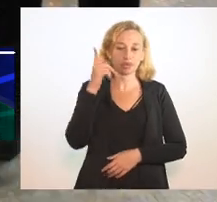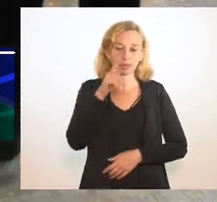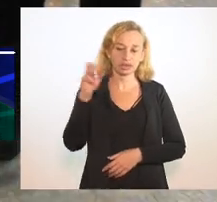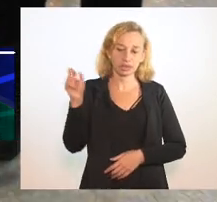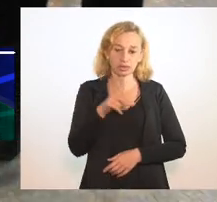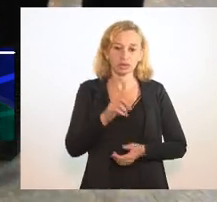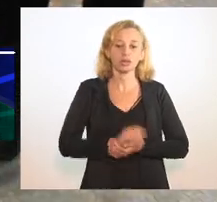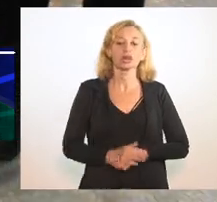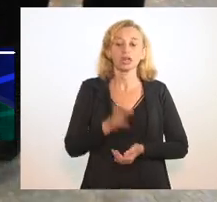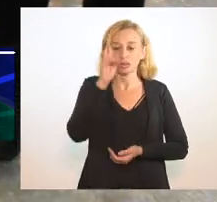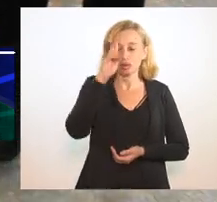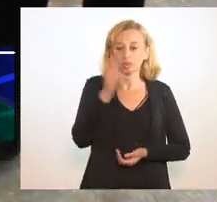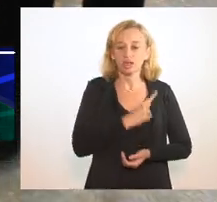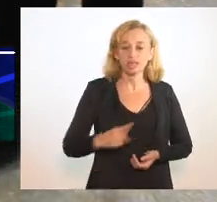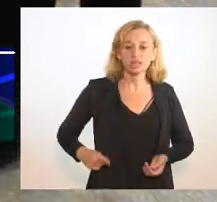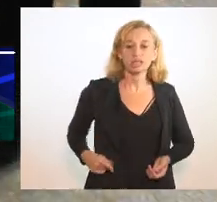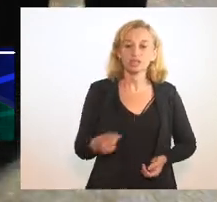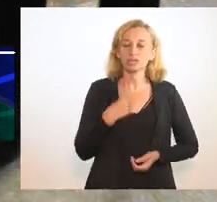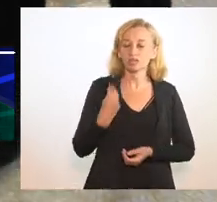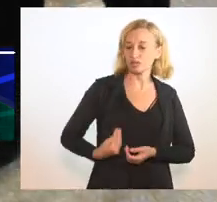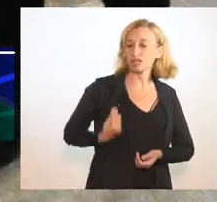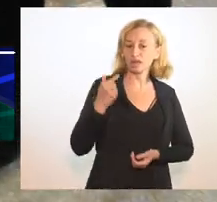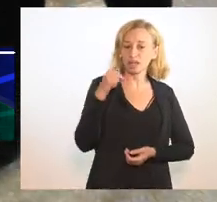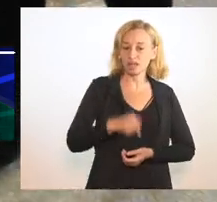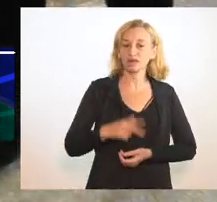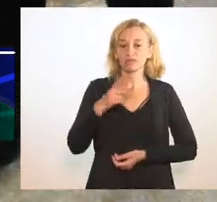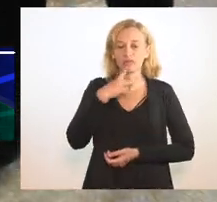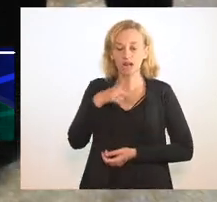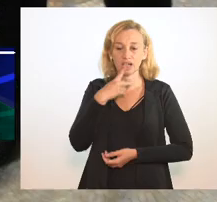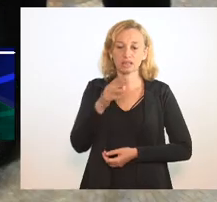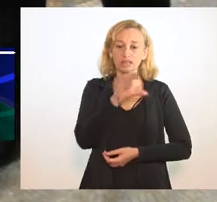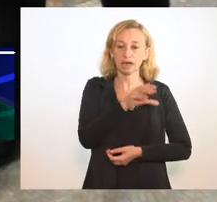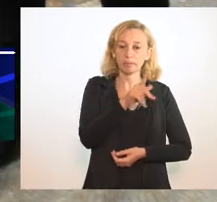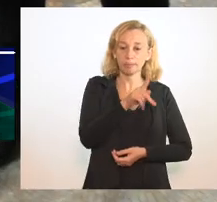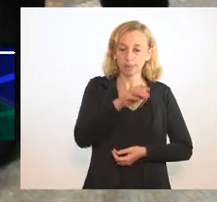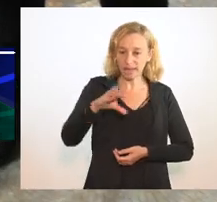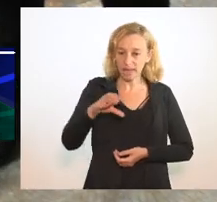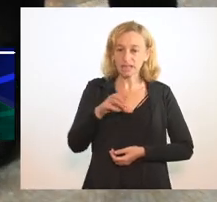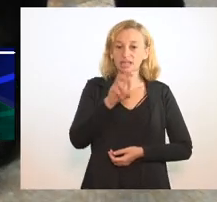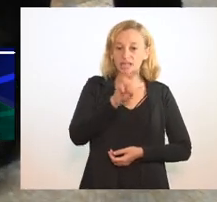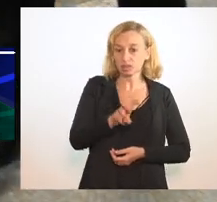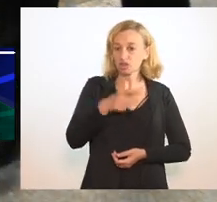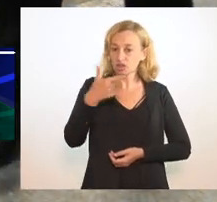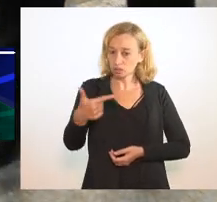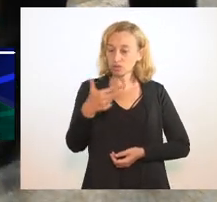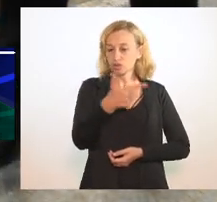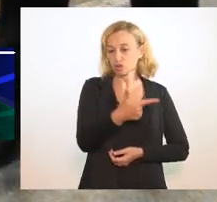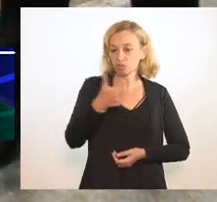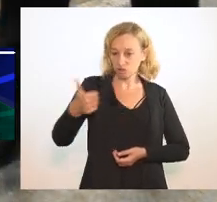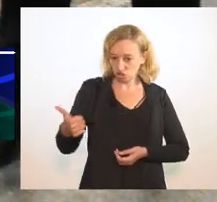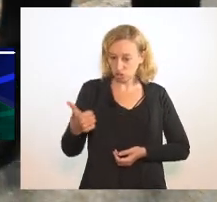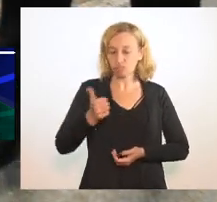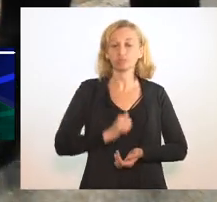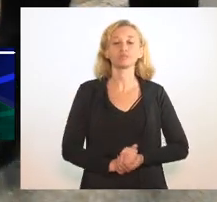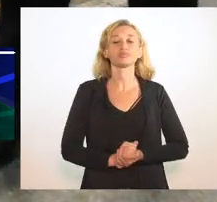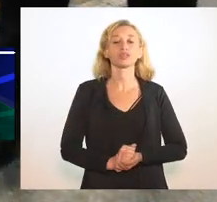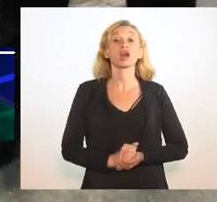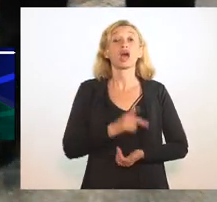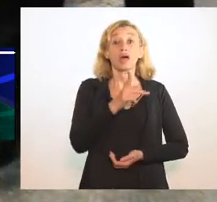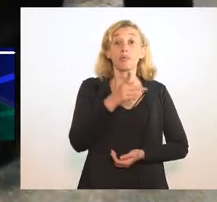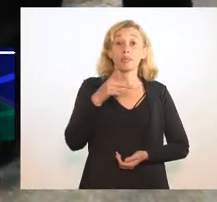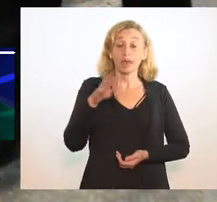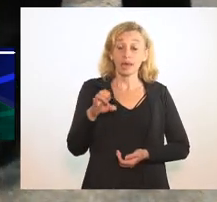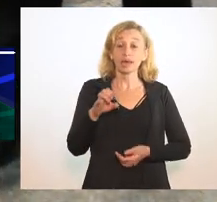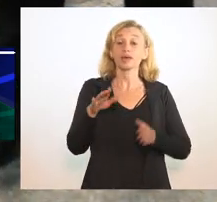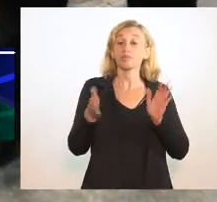Senhor presidente, estamos aqui tratando da PEC 52 de 2021, PEC